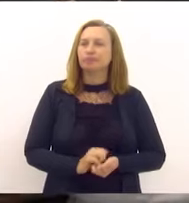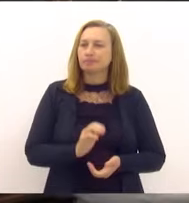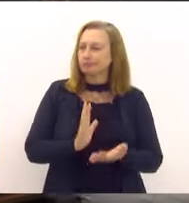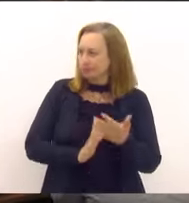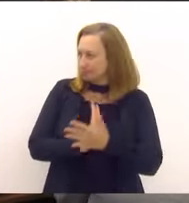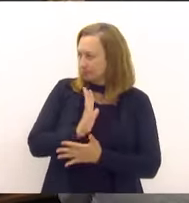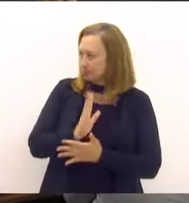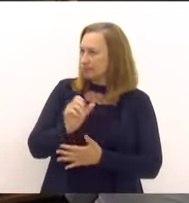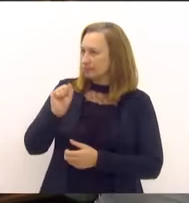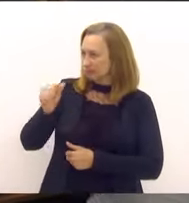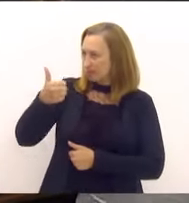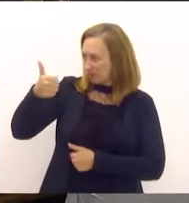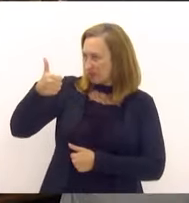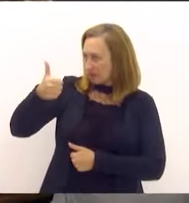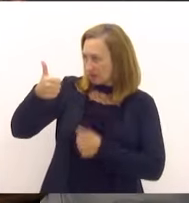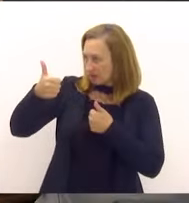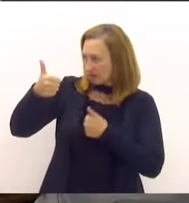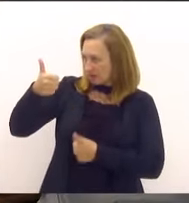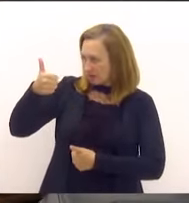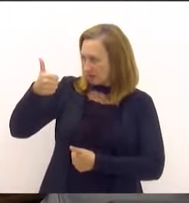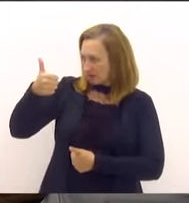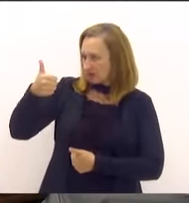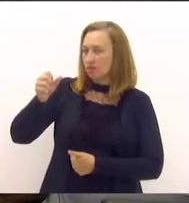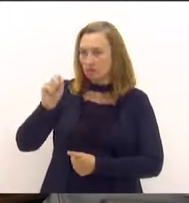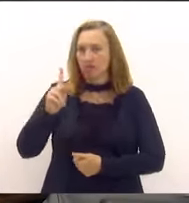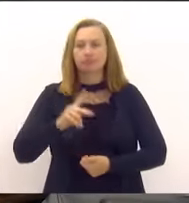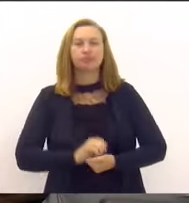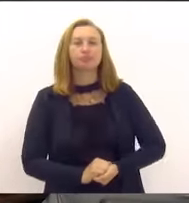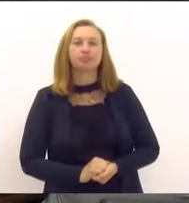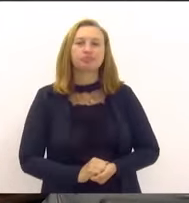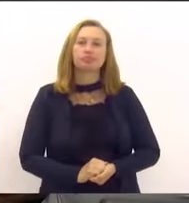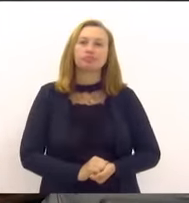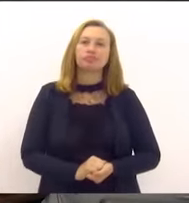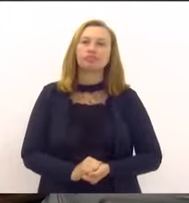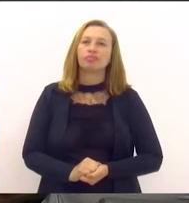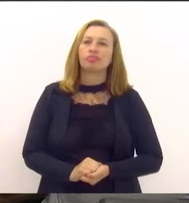Favorável? Faz sinal aí, se é isso que o senhor falou. Ok.